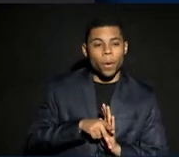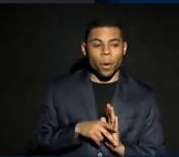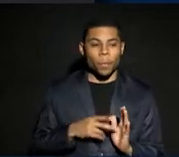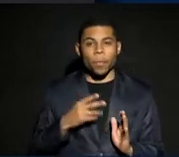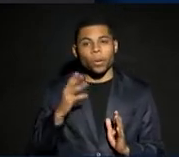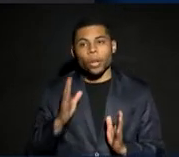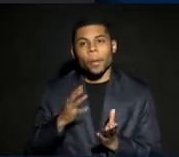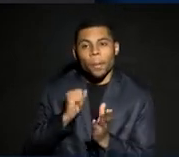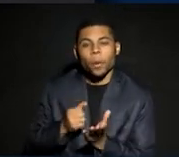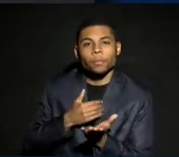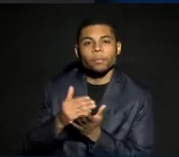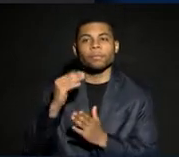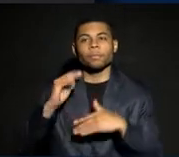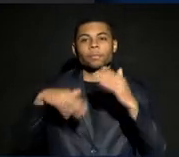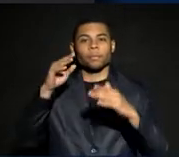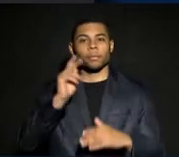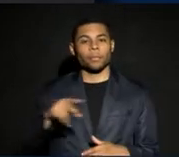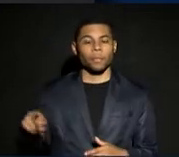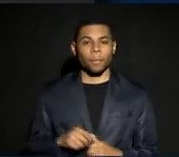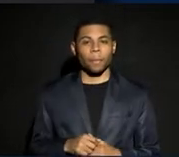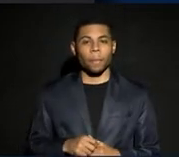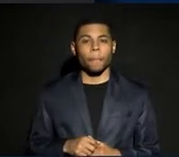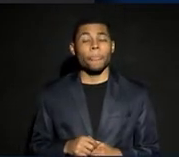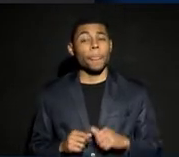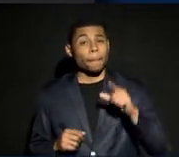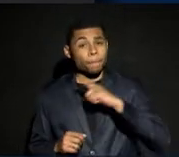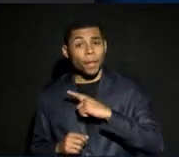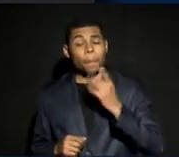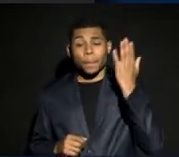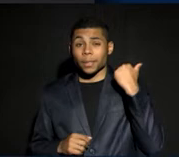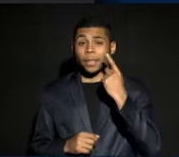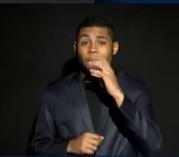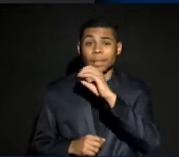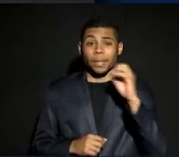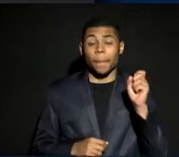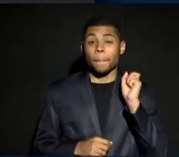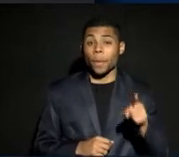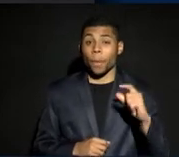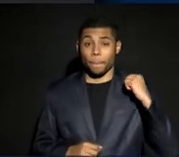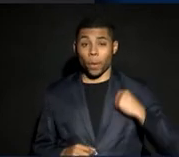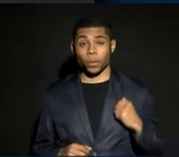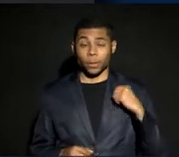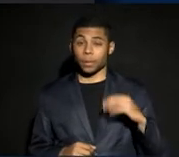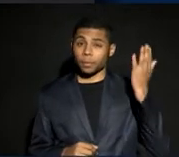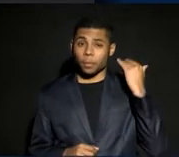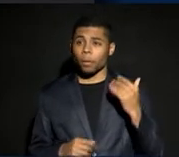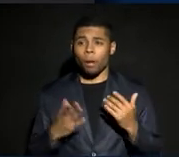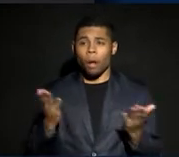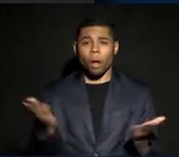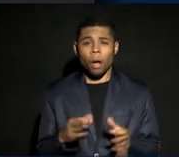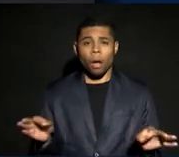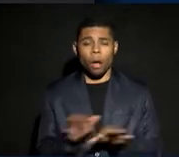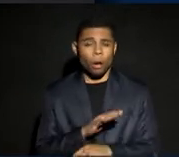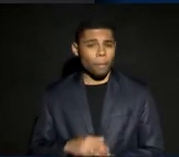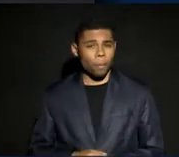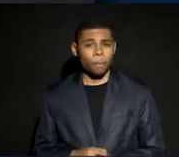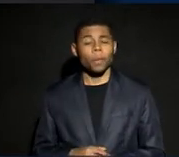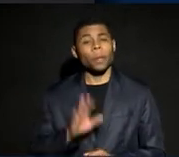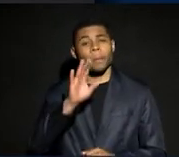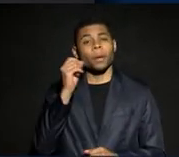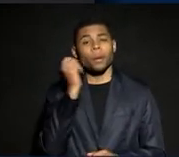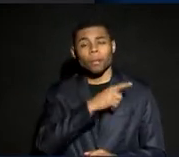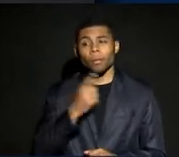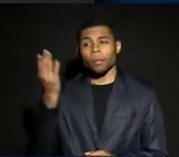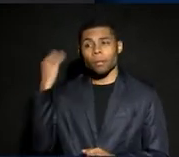docente. Nós chegamos a ter 100 mil bolsistas. O programa acabou praticamente. Então, há vários mecanismos da gente trazer